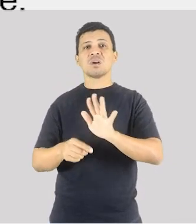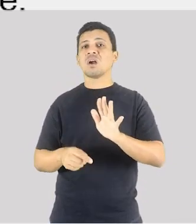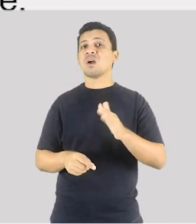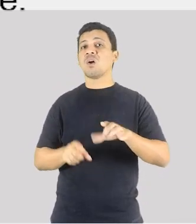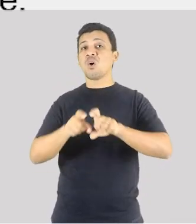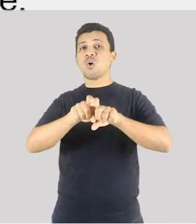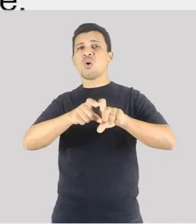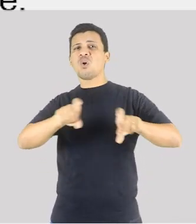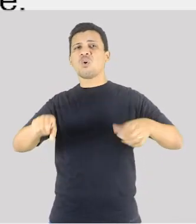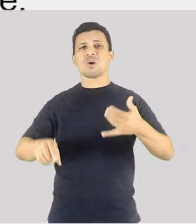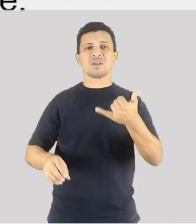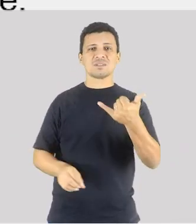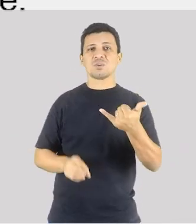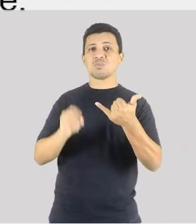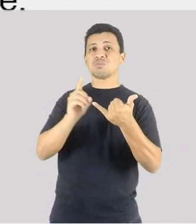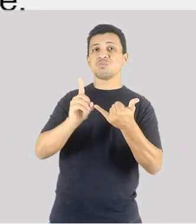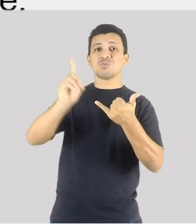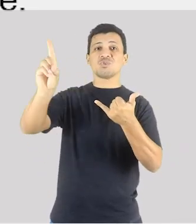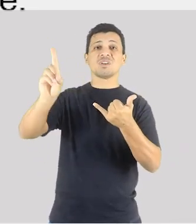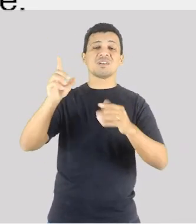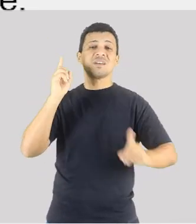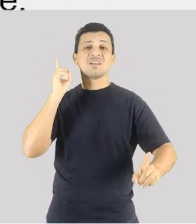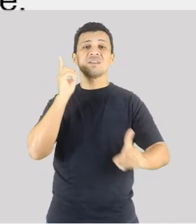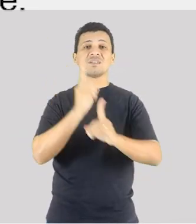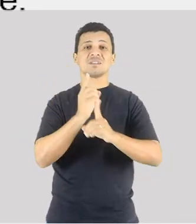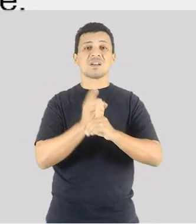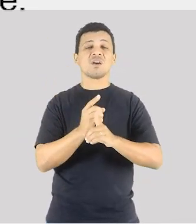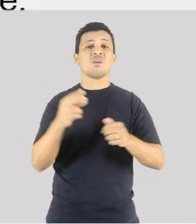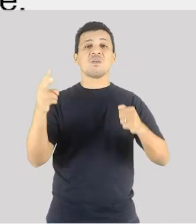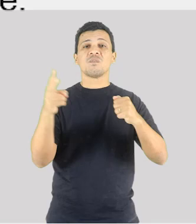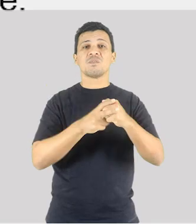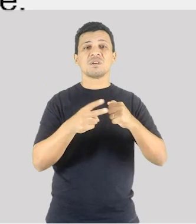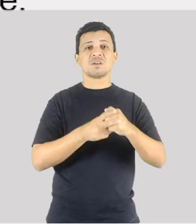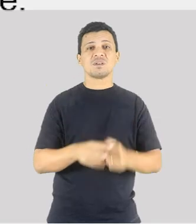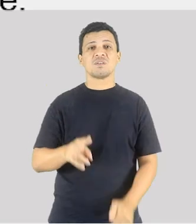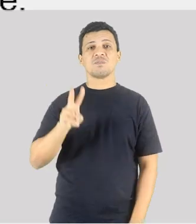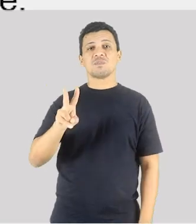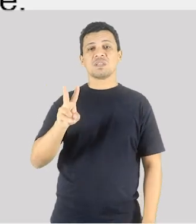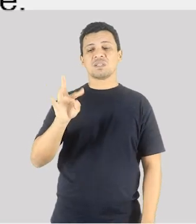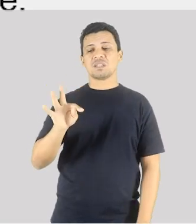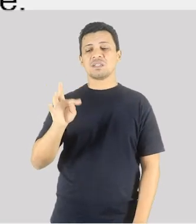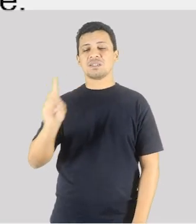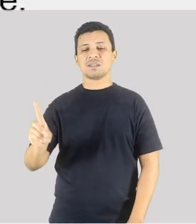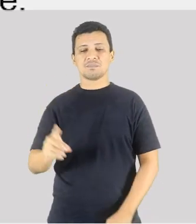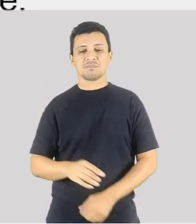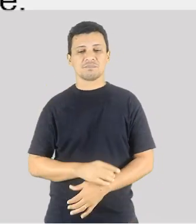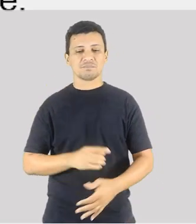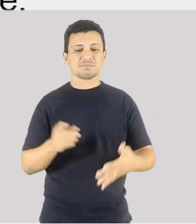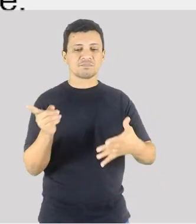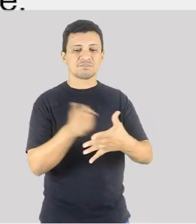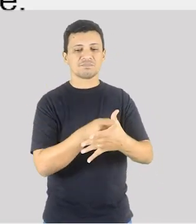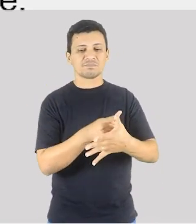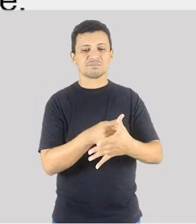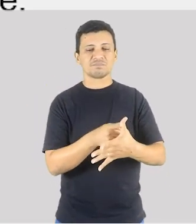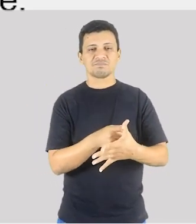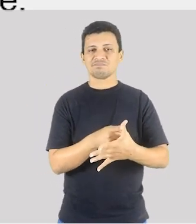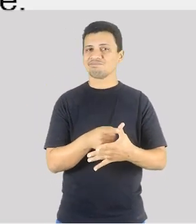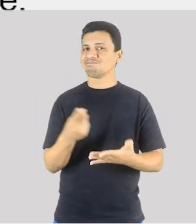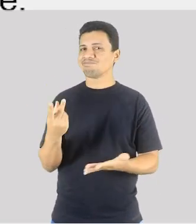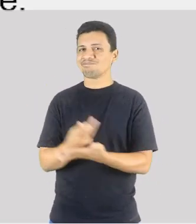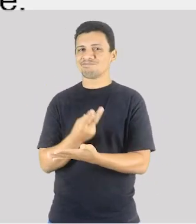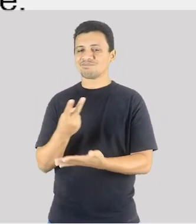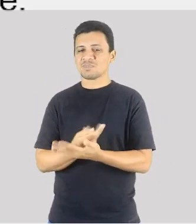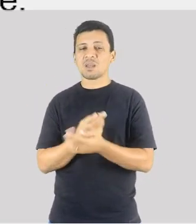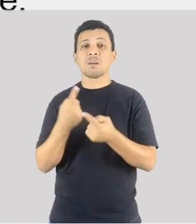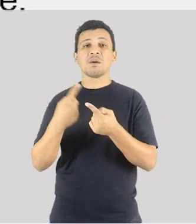só identificar na oração principal um verbo transitivo direto. Vamos lá. Na letra A, descartemos. Por quê? Porque o